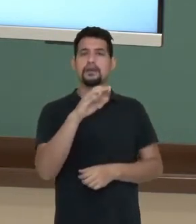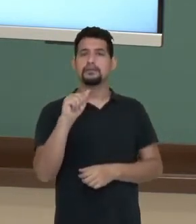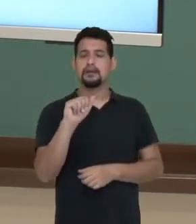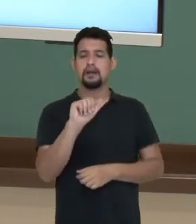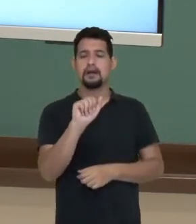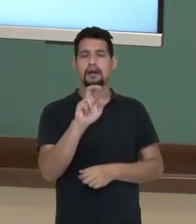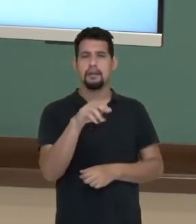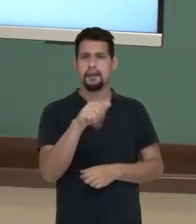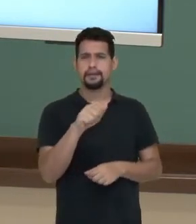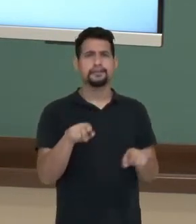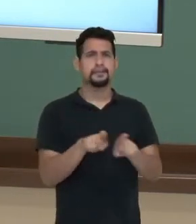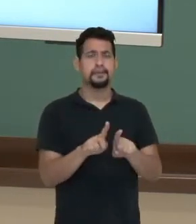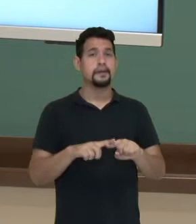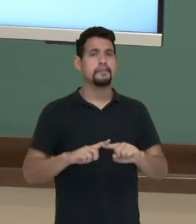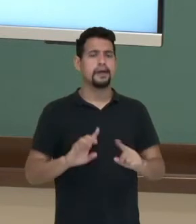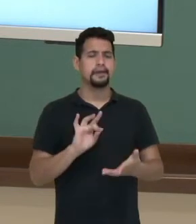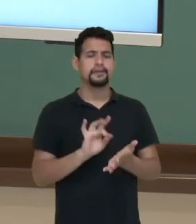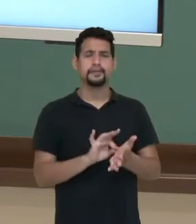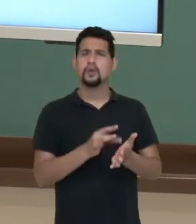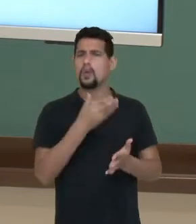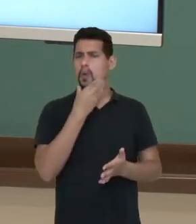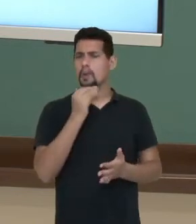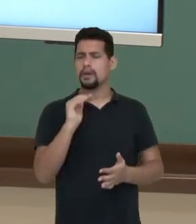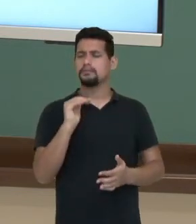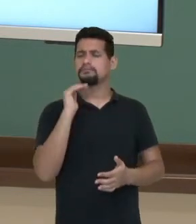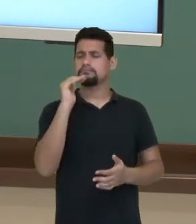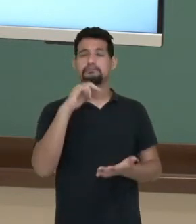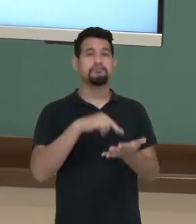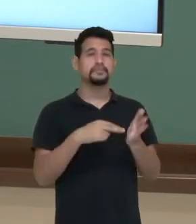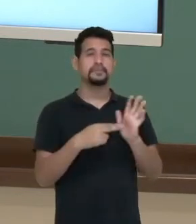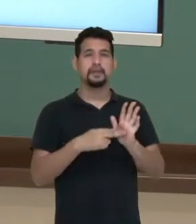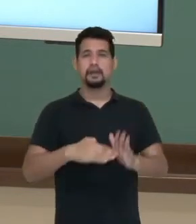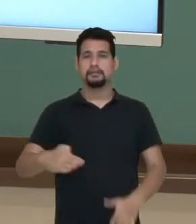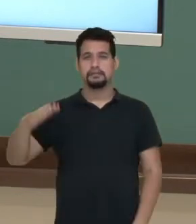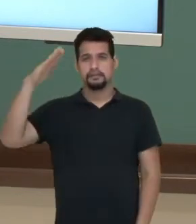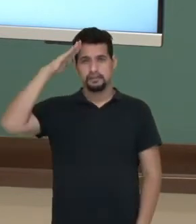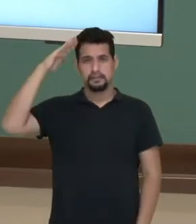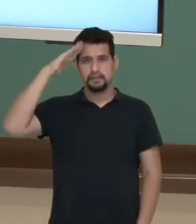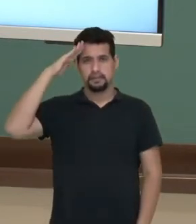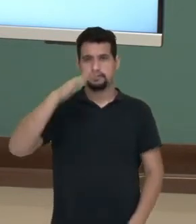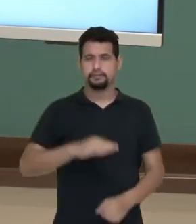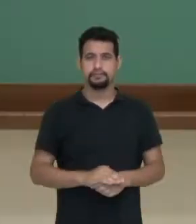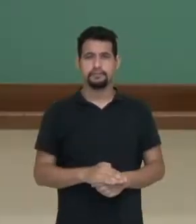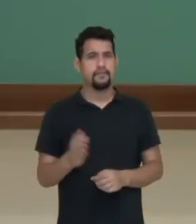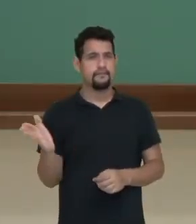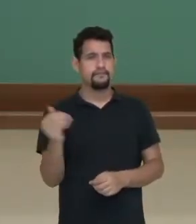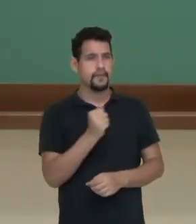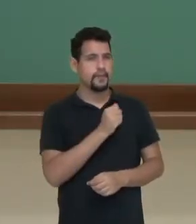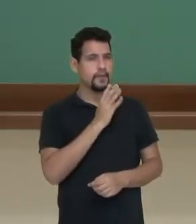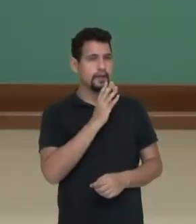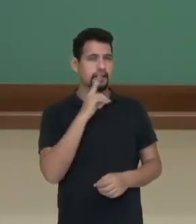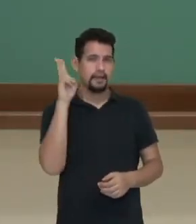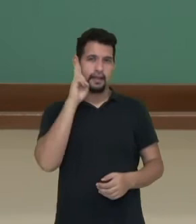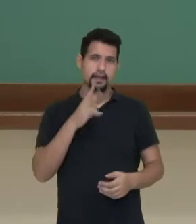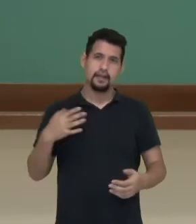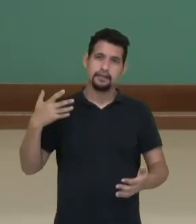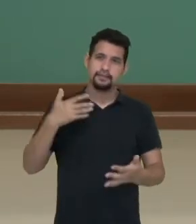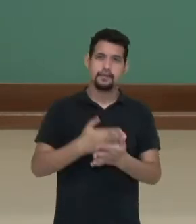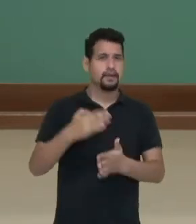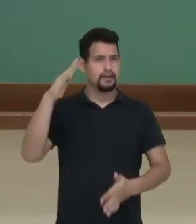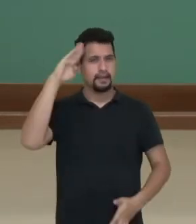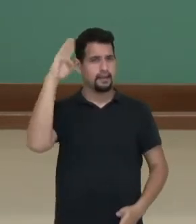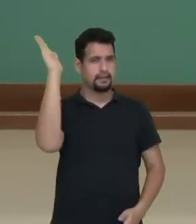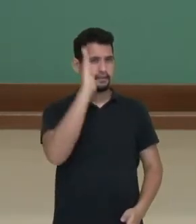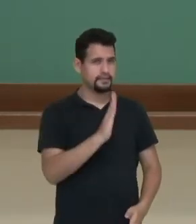mas lembrando que o efetivo de homens, o maior é o do Exército. Vamos conhecer então a história do Exército